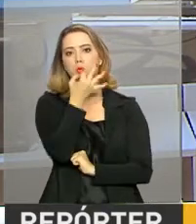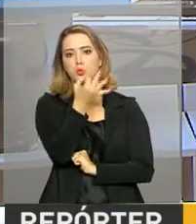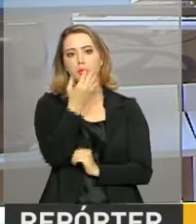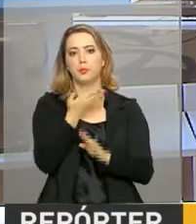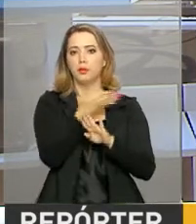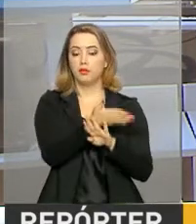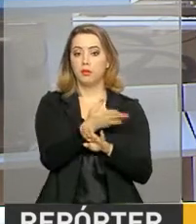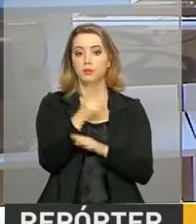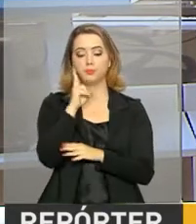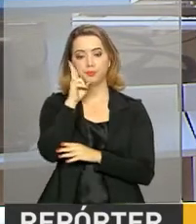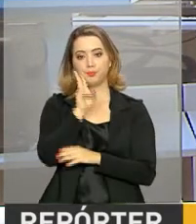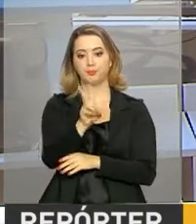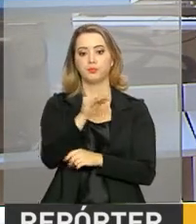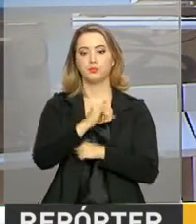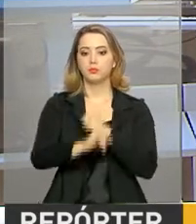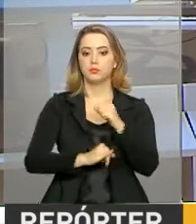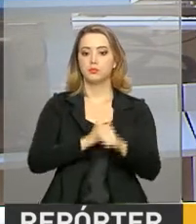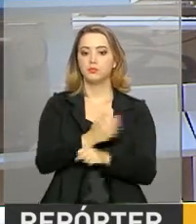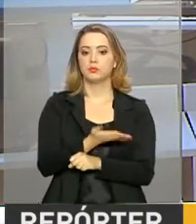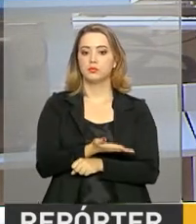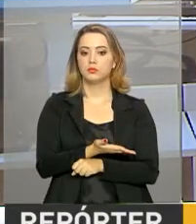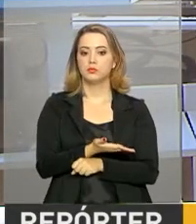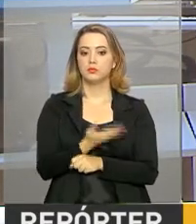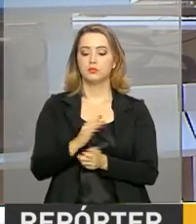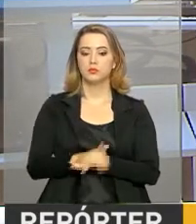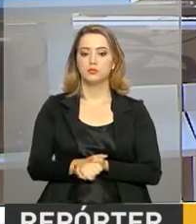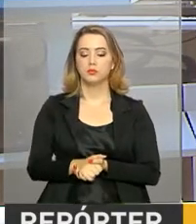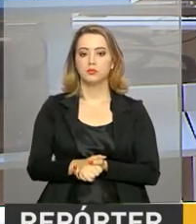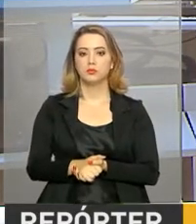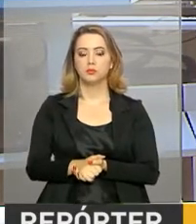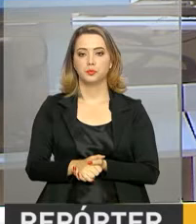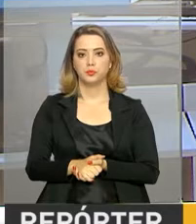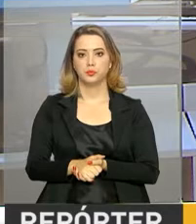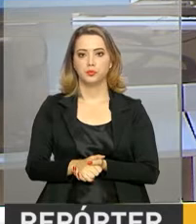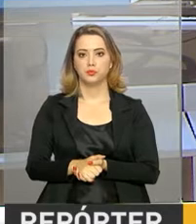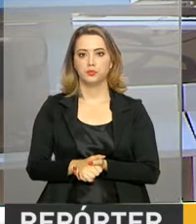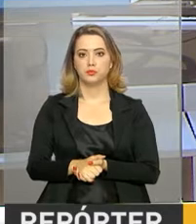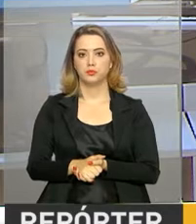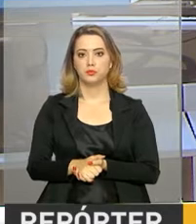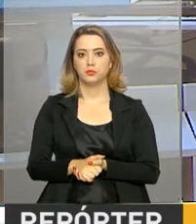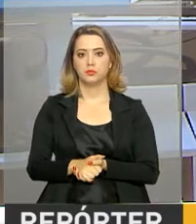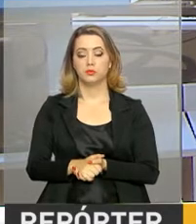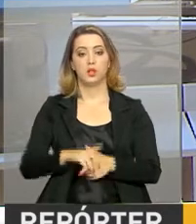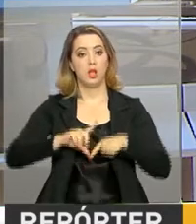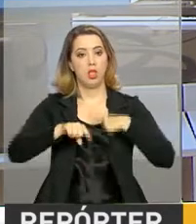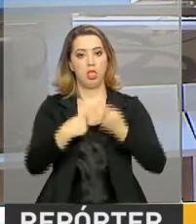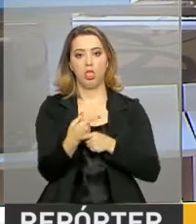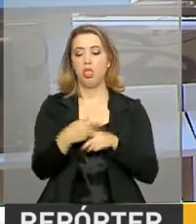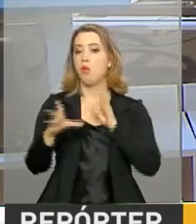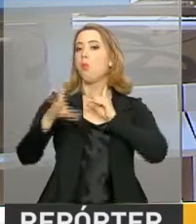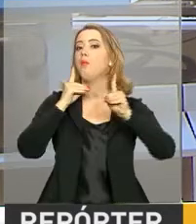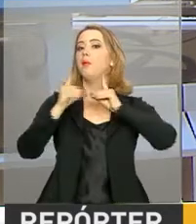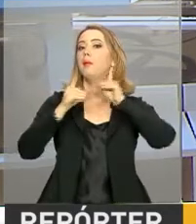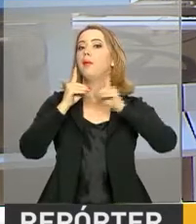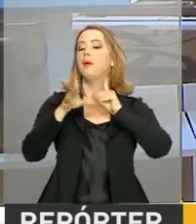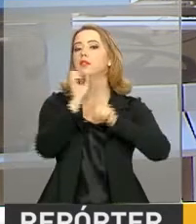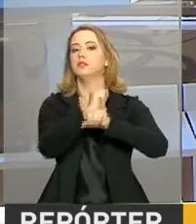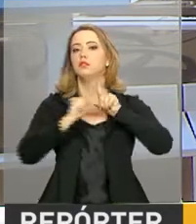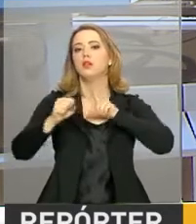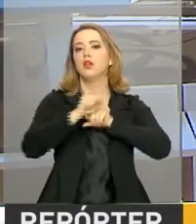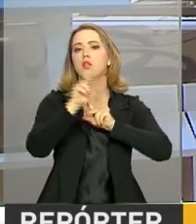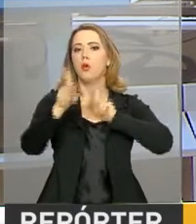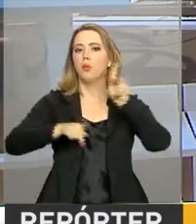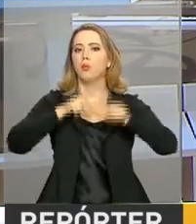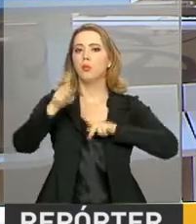pensando ponto mj.gov.br barra a do local após o debate público o ministério da justiça